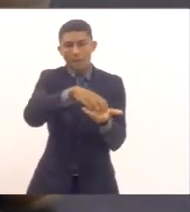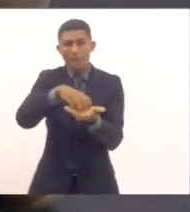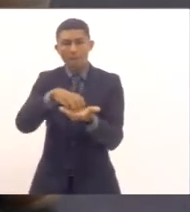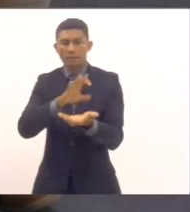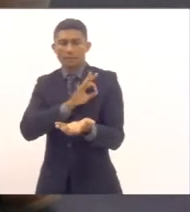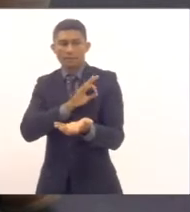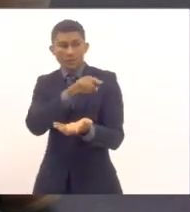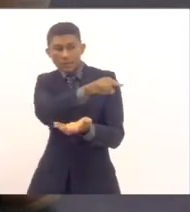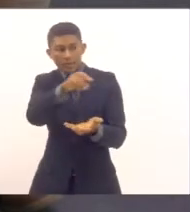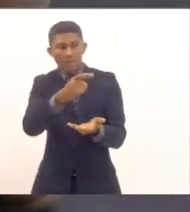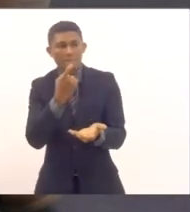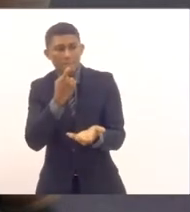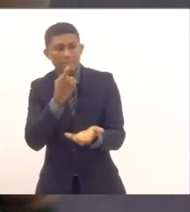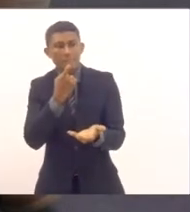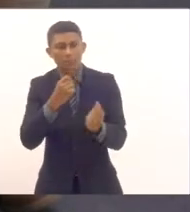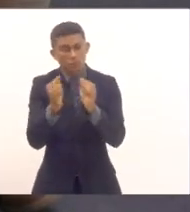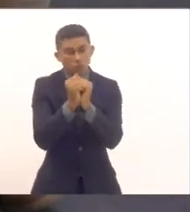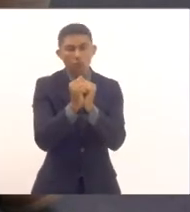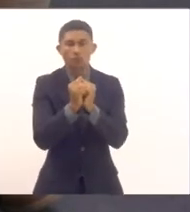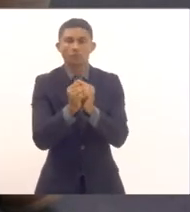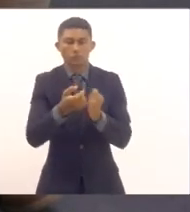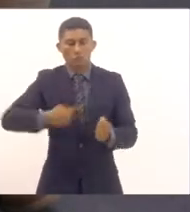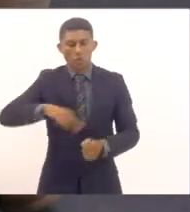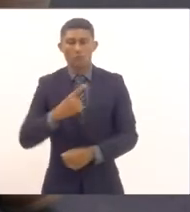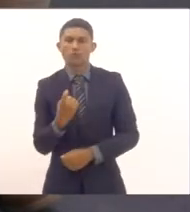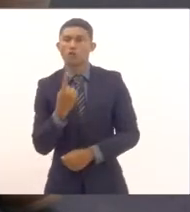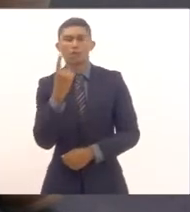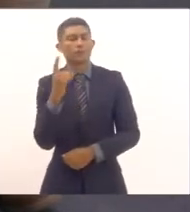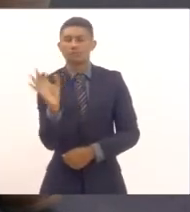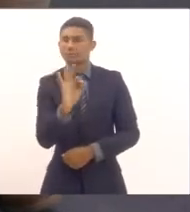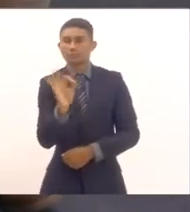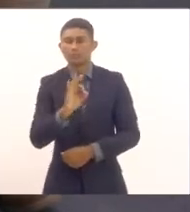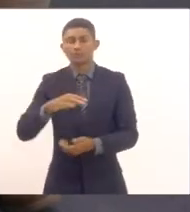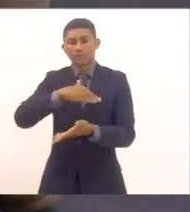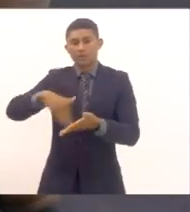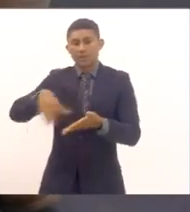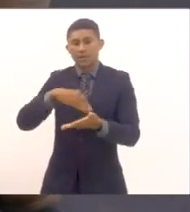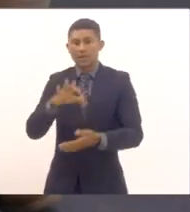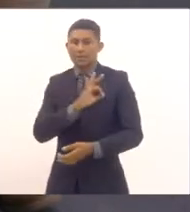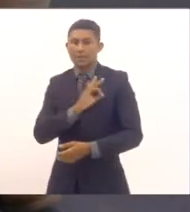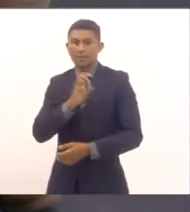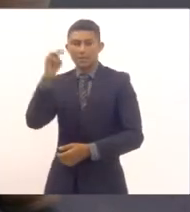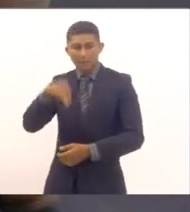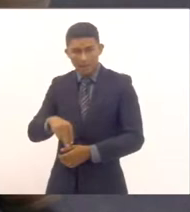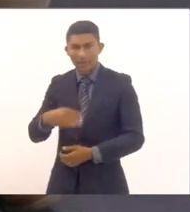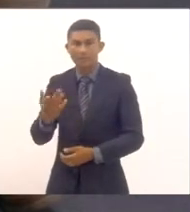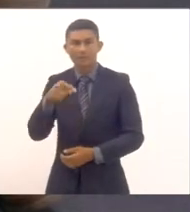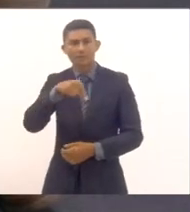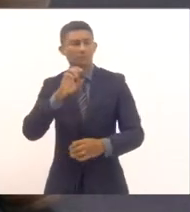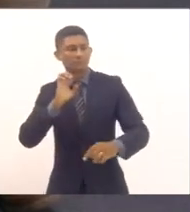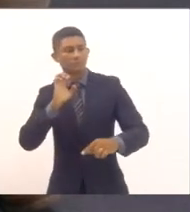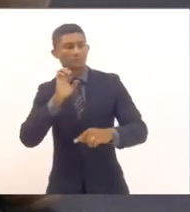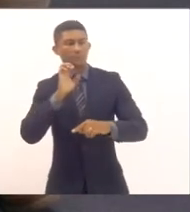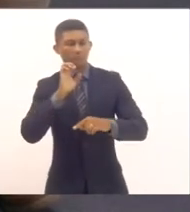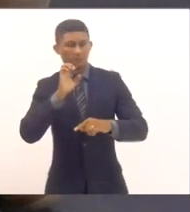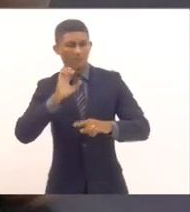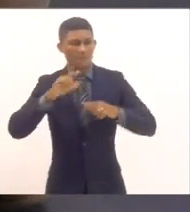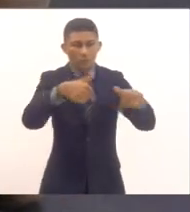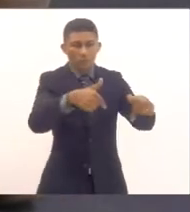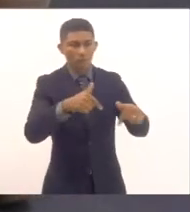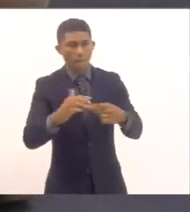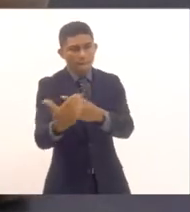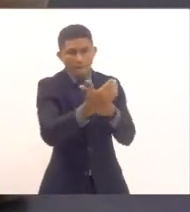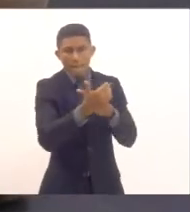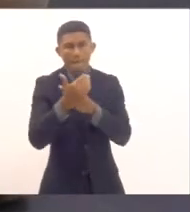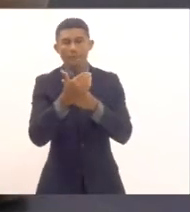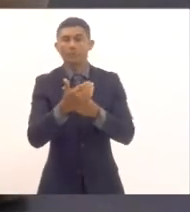não atua sozinho é a secretaria de estado Polícia Militar atuando nessas Estações a observação as inclusive